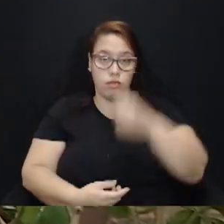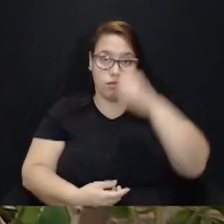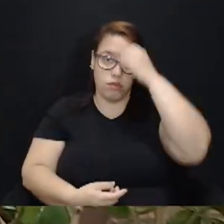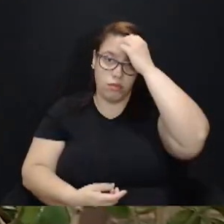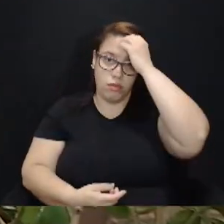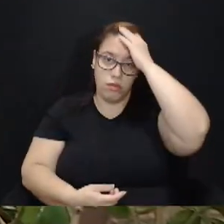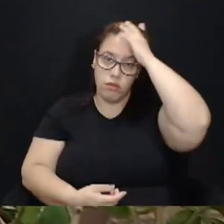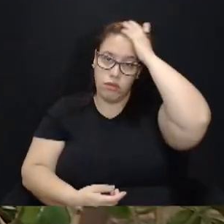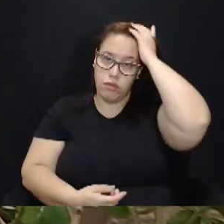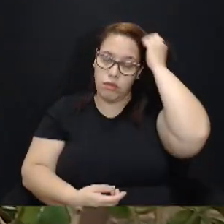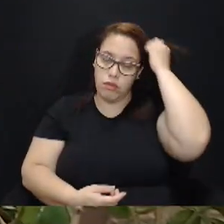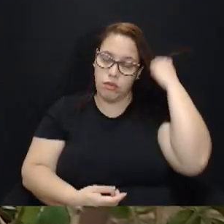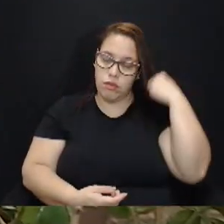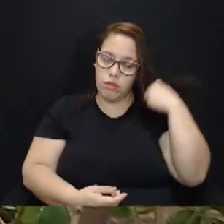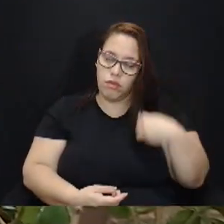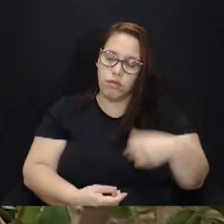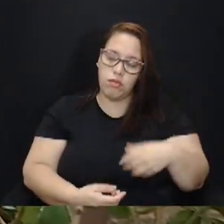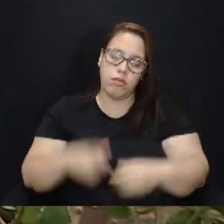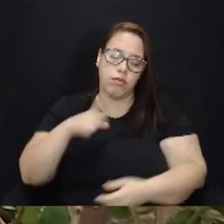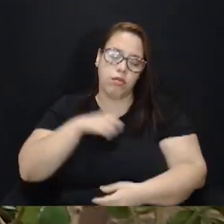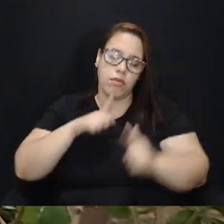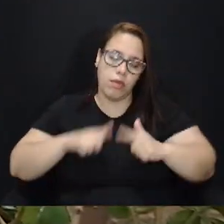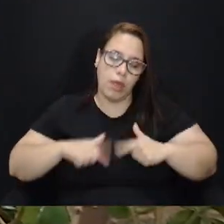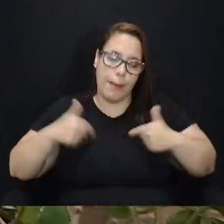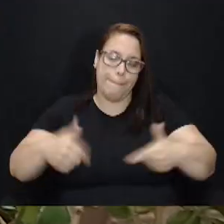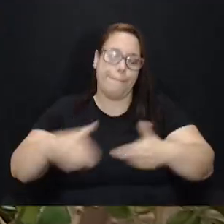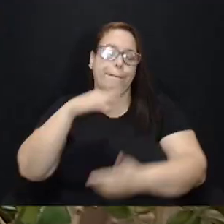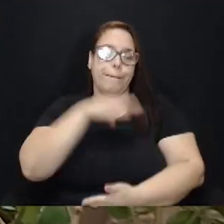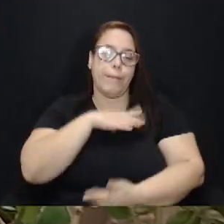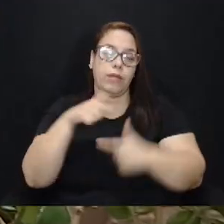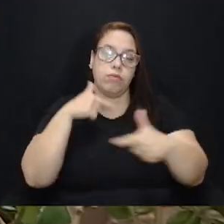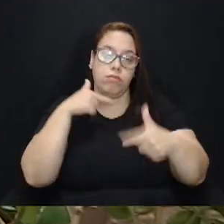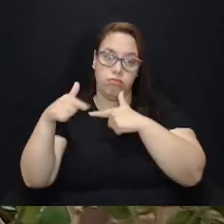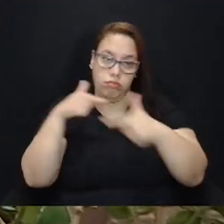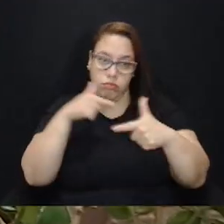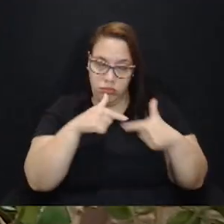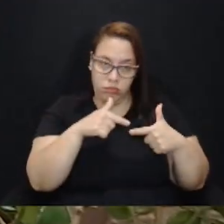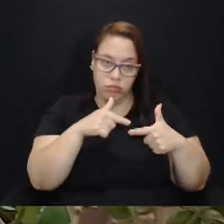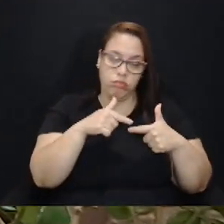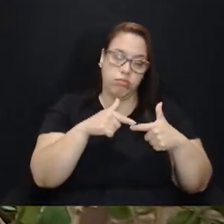luta na cidade, por mais que tenha trabalhos na cidade